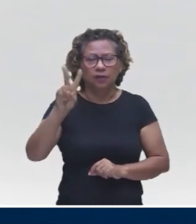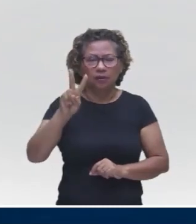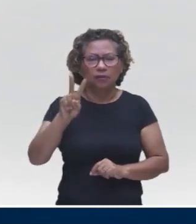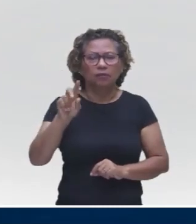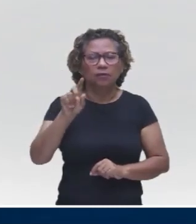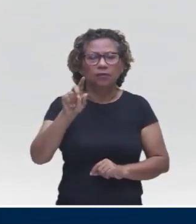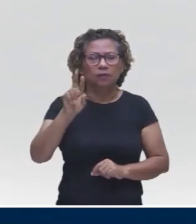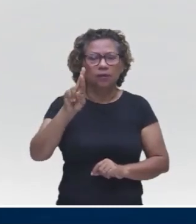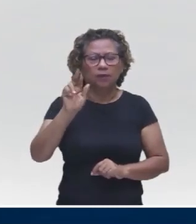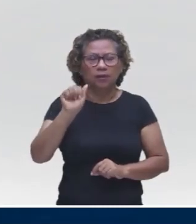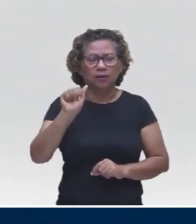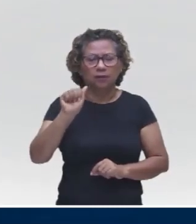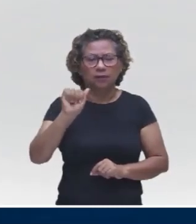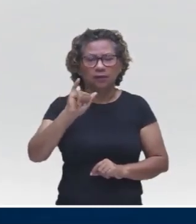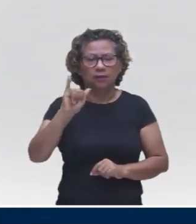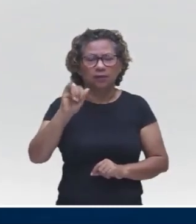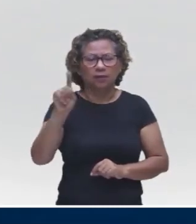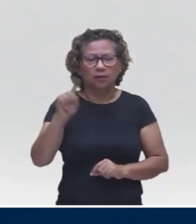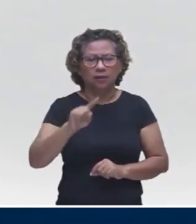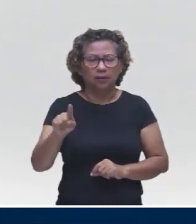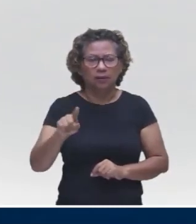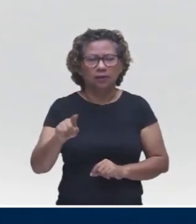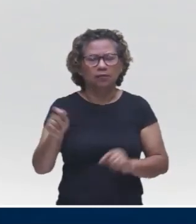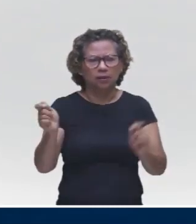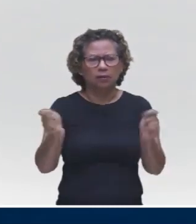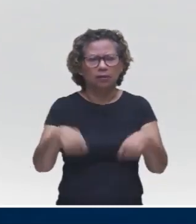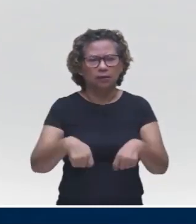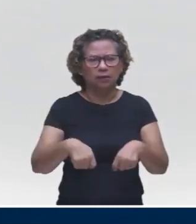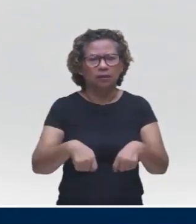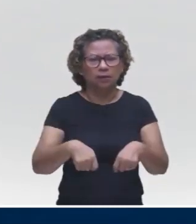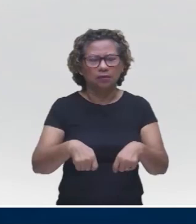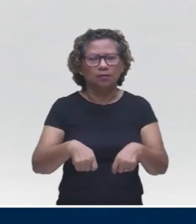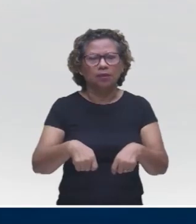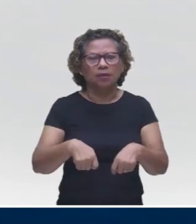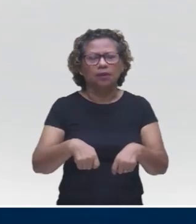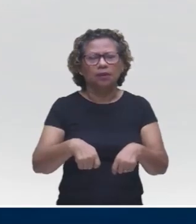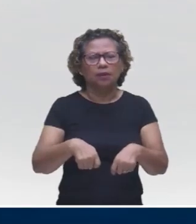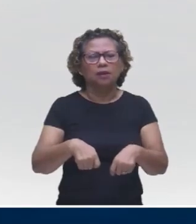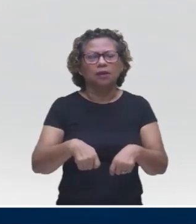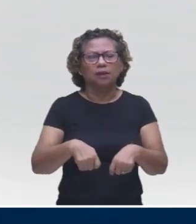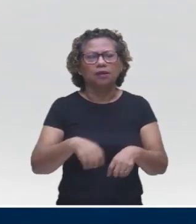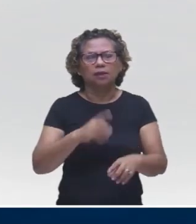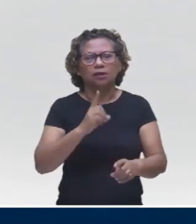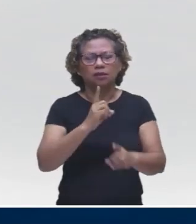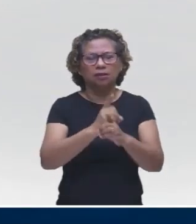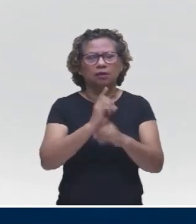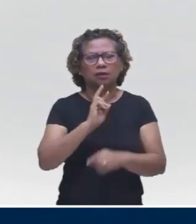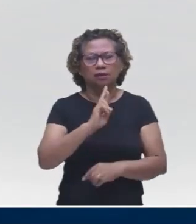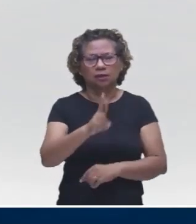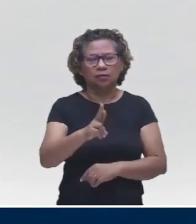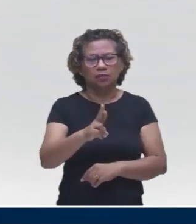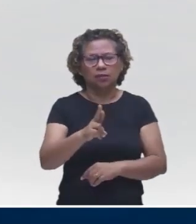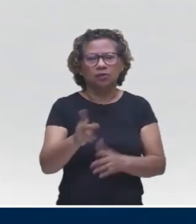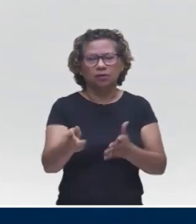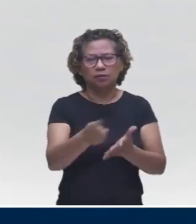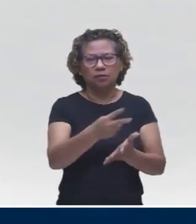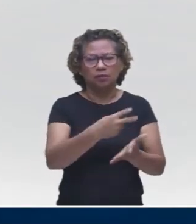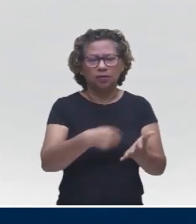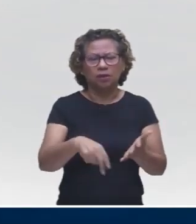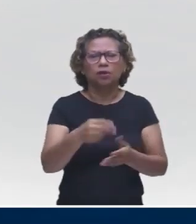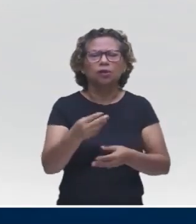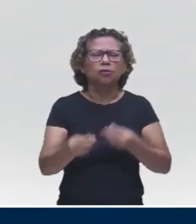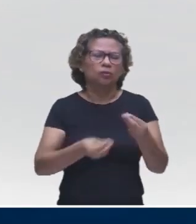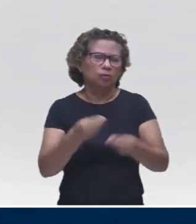dados, é possível se determinar o gráfico. E como é que eu determino esses